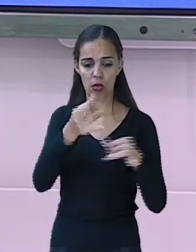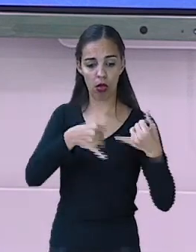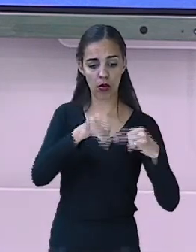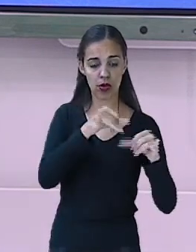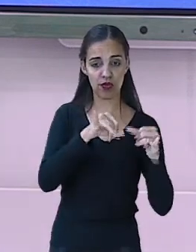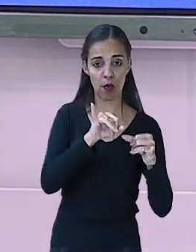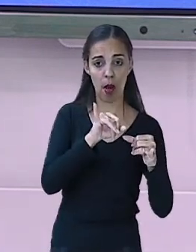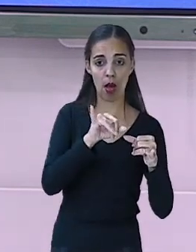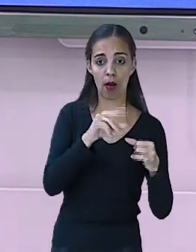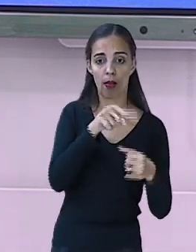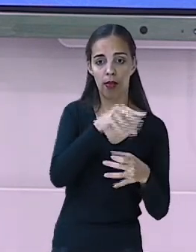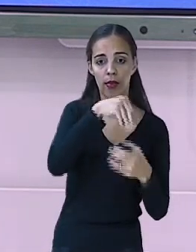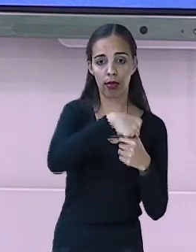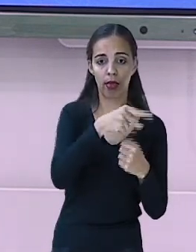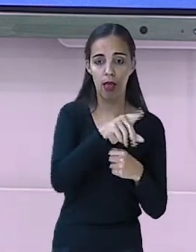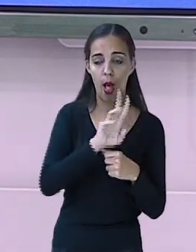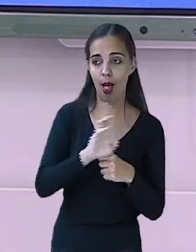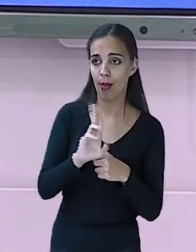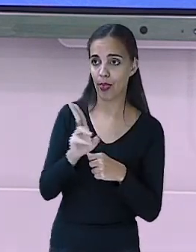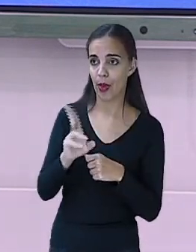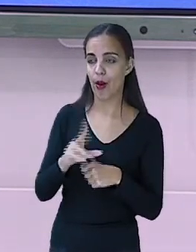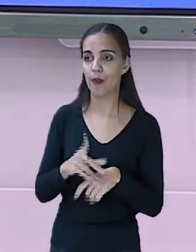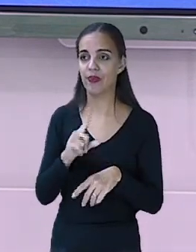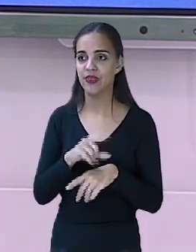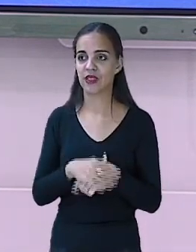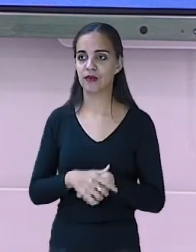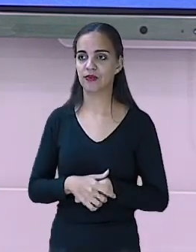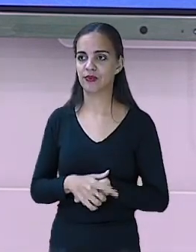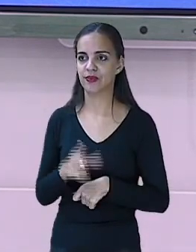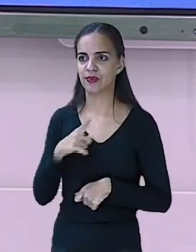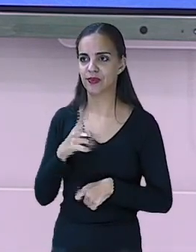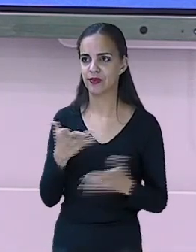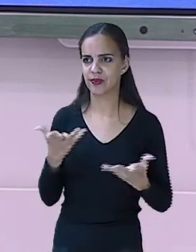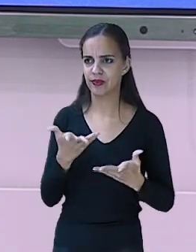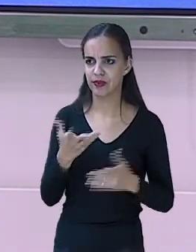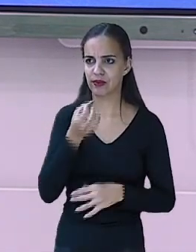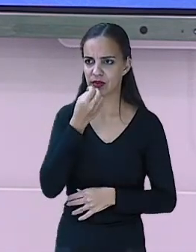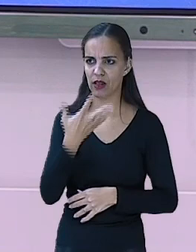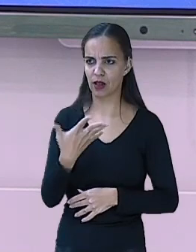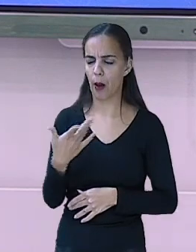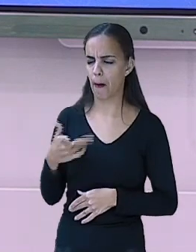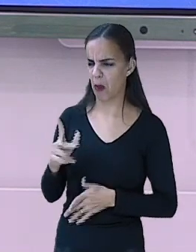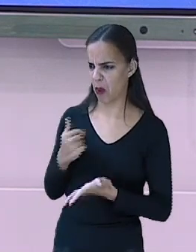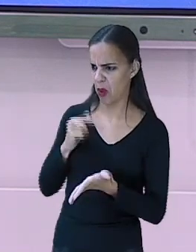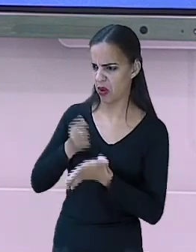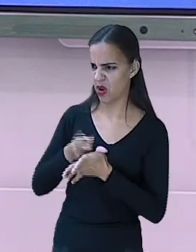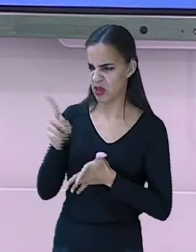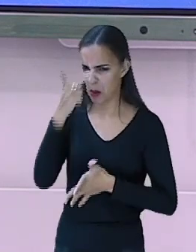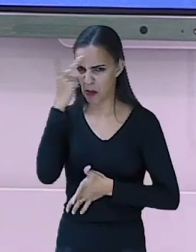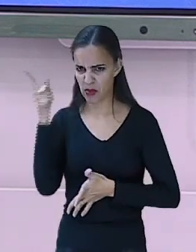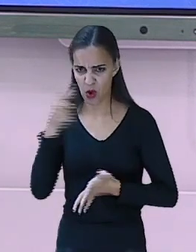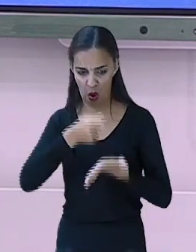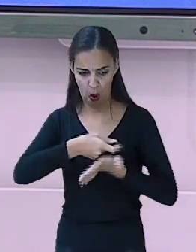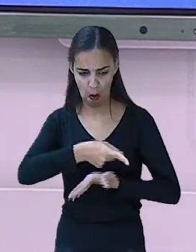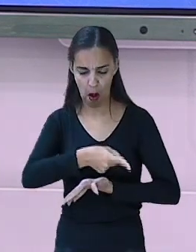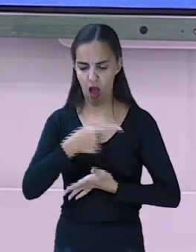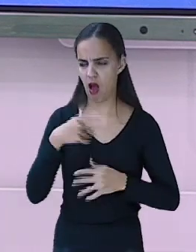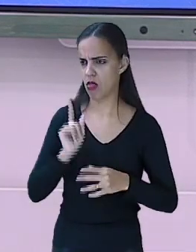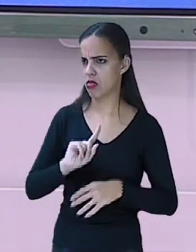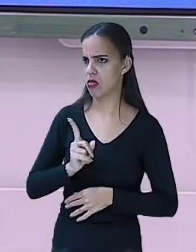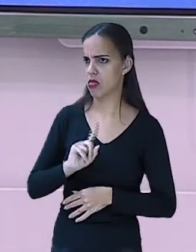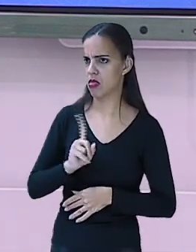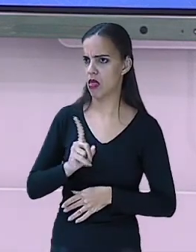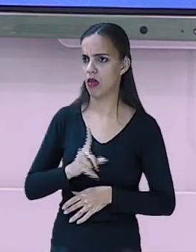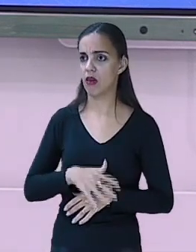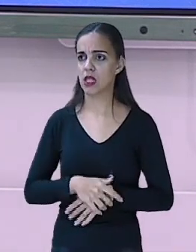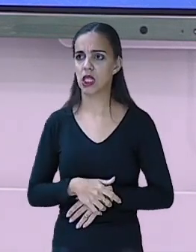ferrugem e o seu amigo acha que vai fazer um bom negócio você não vai deixar né vai deixar o